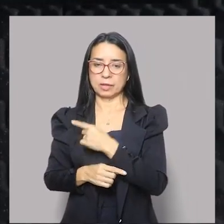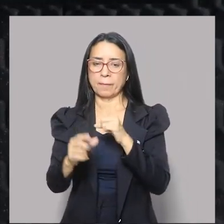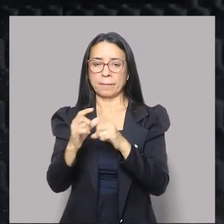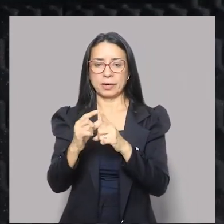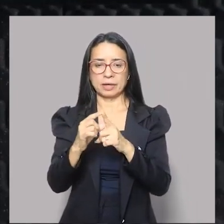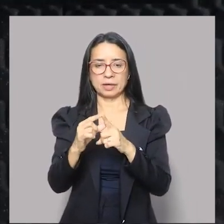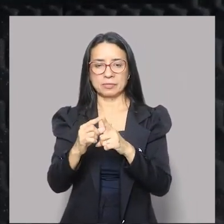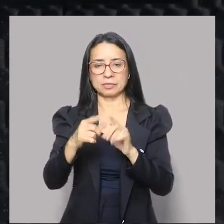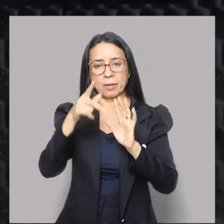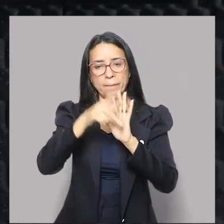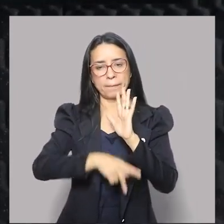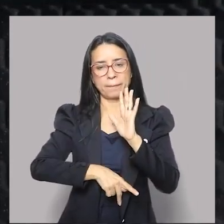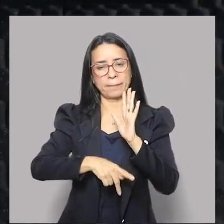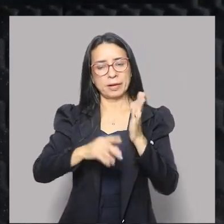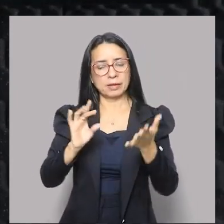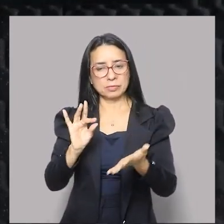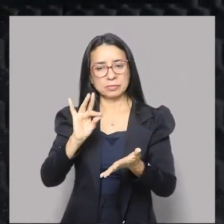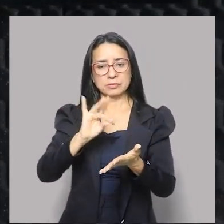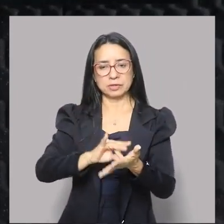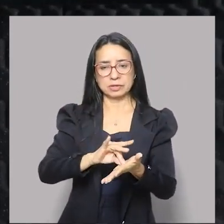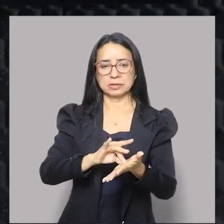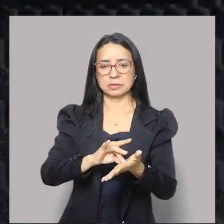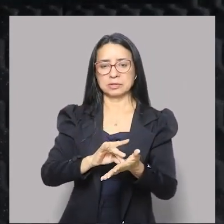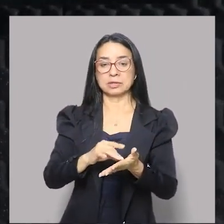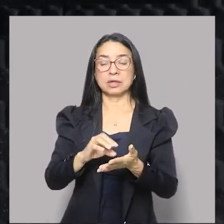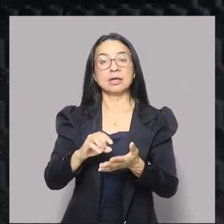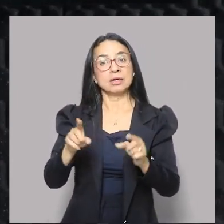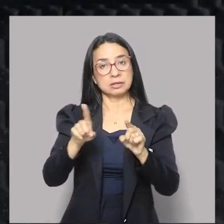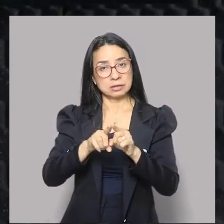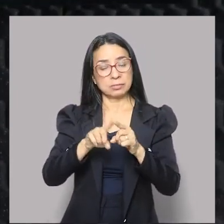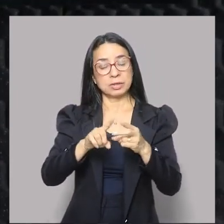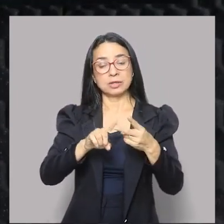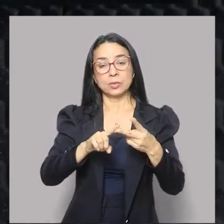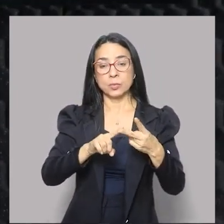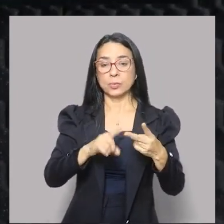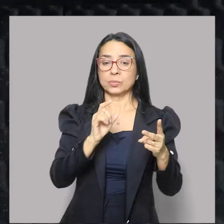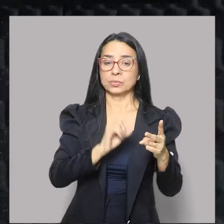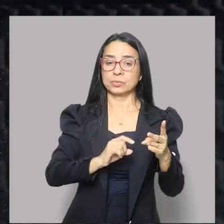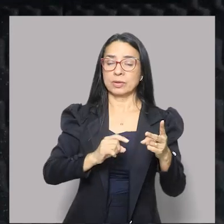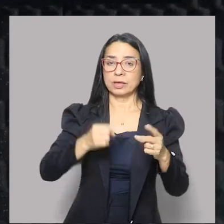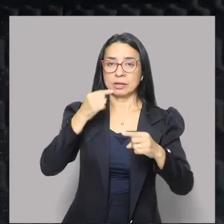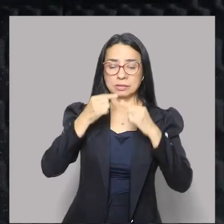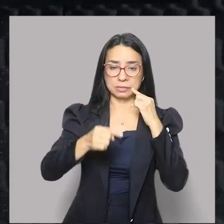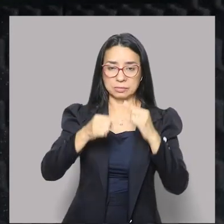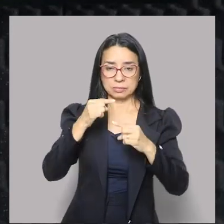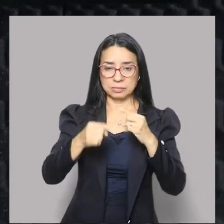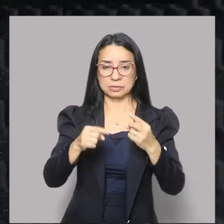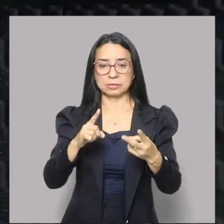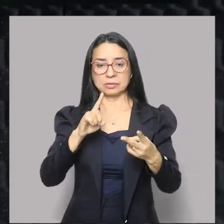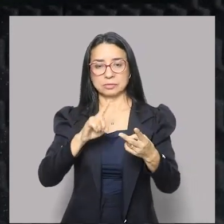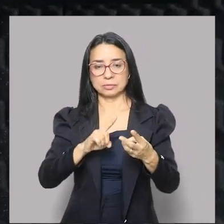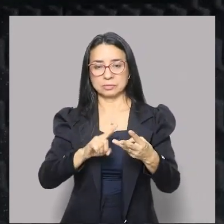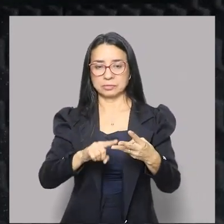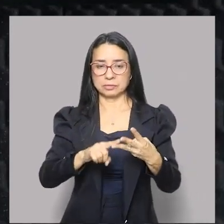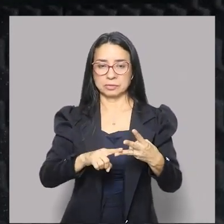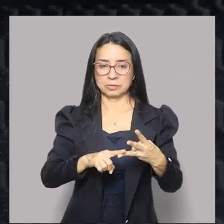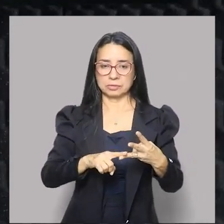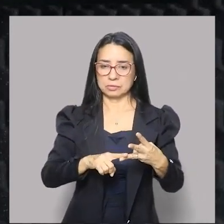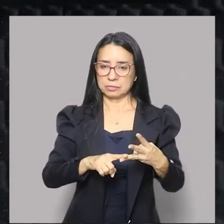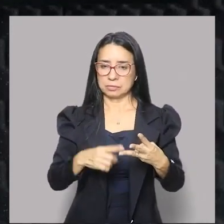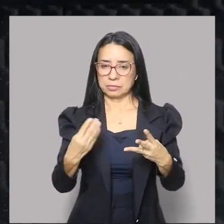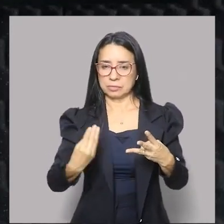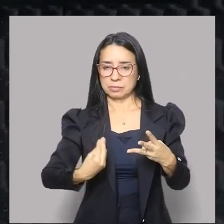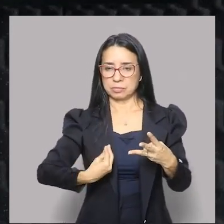eu utilizo nessa discussão e utilizo nessa via. Olha como eu vou agora dizer o que eu